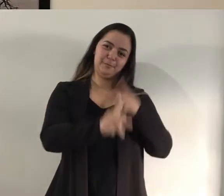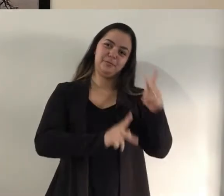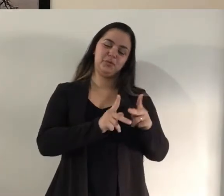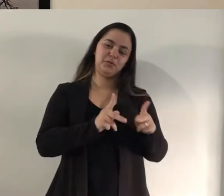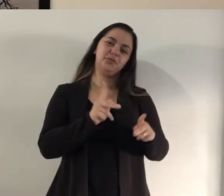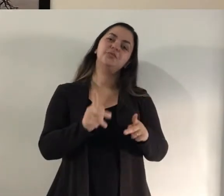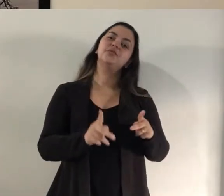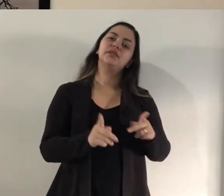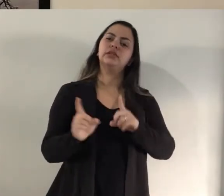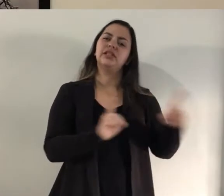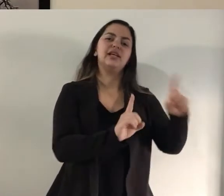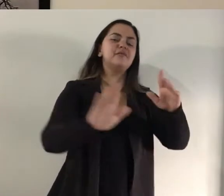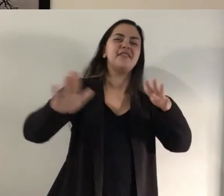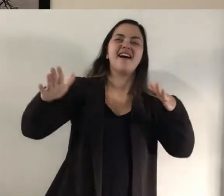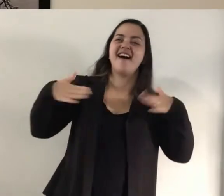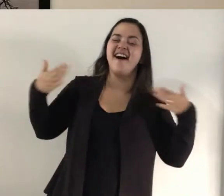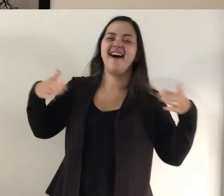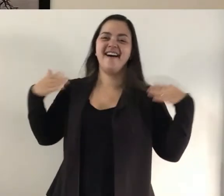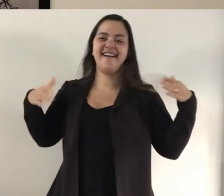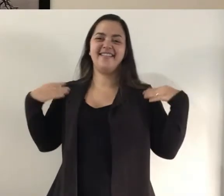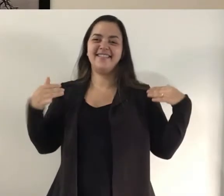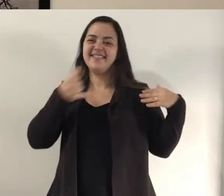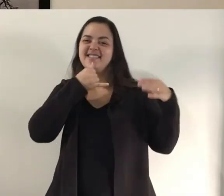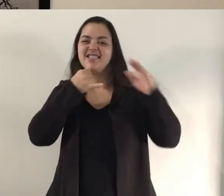alegrar, a tristeza foi embora.